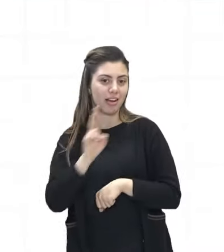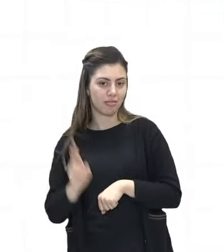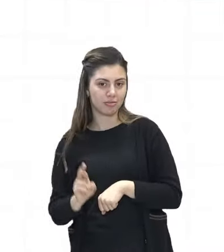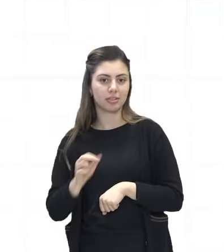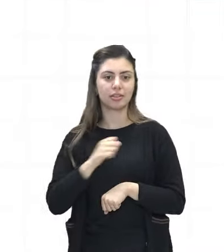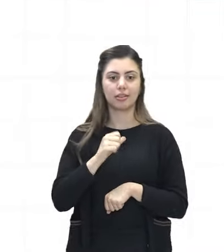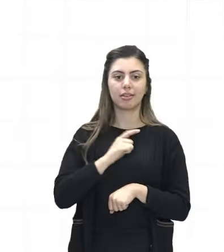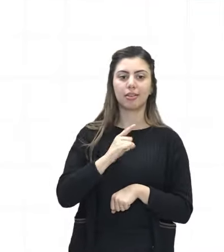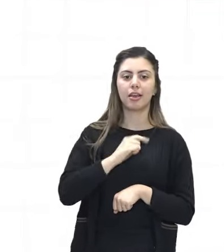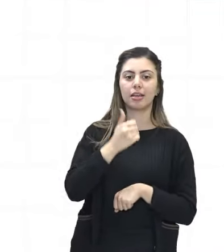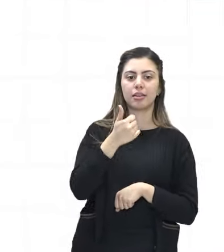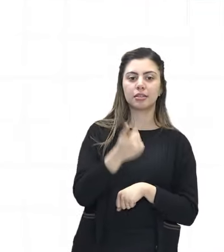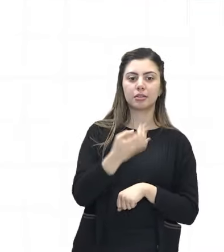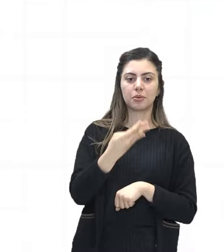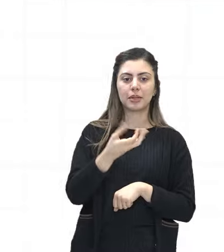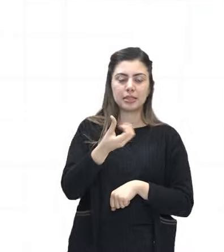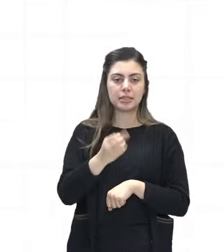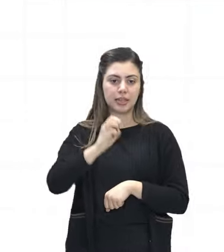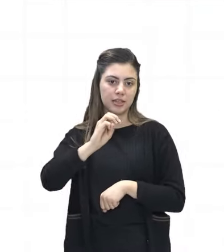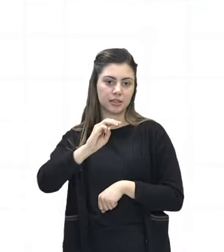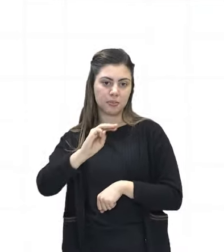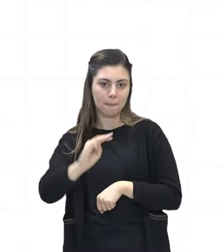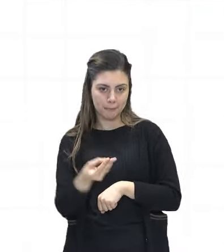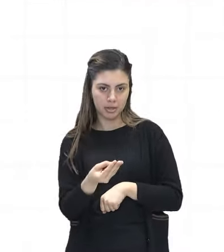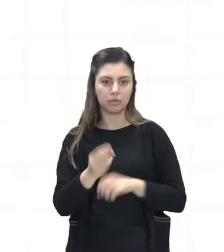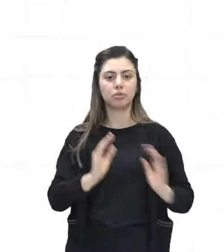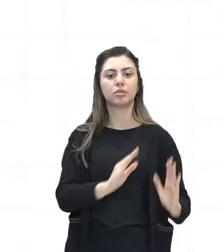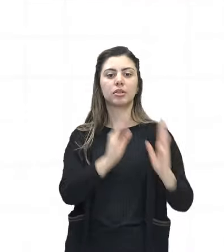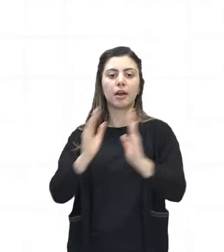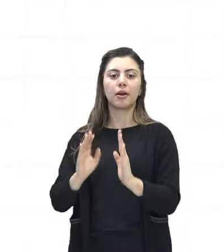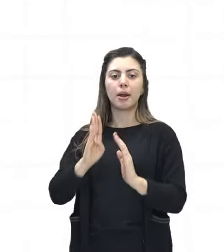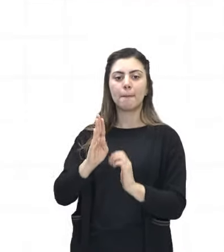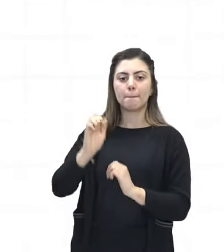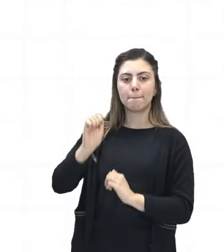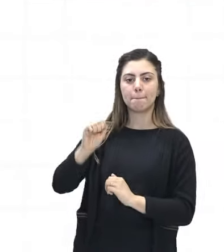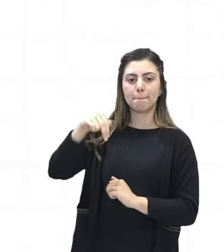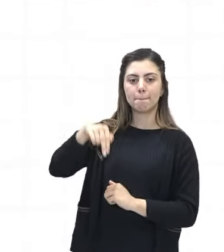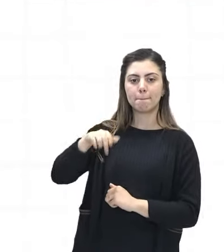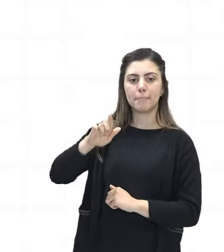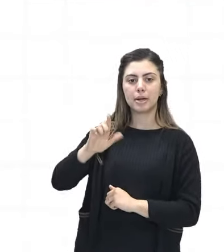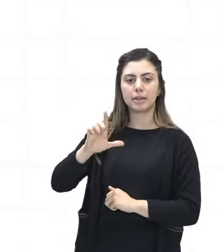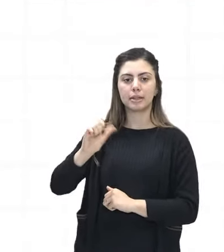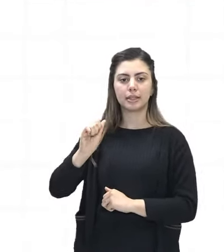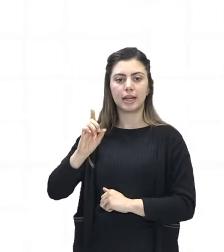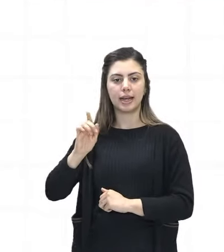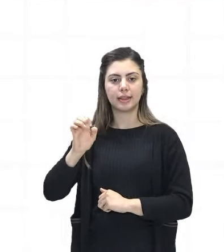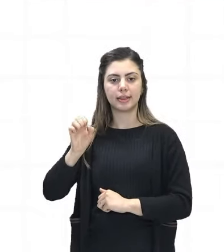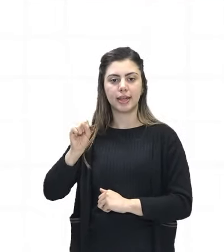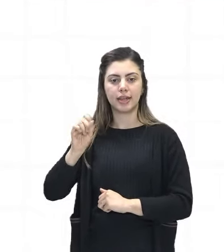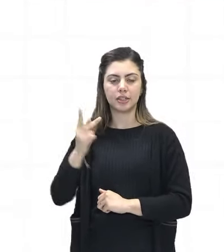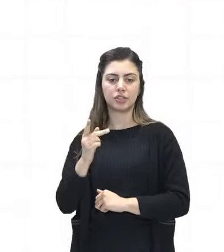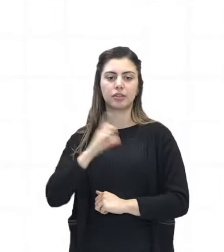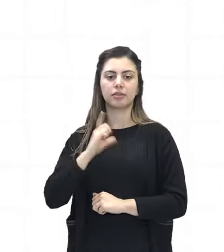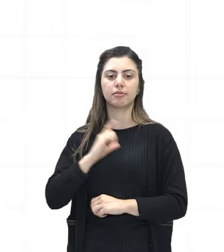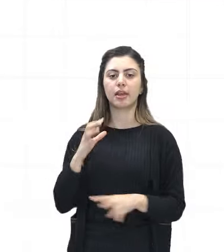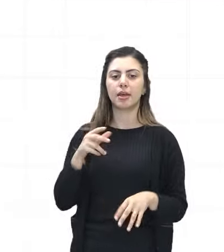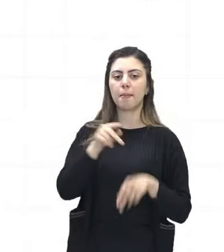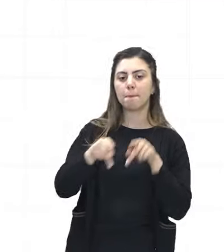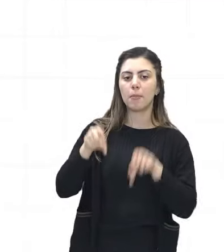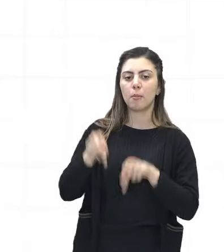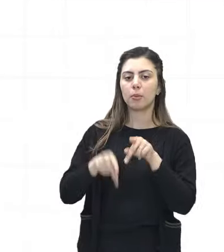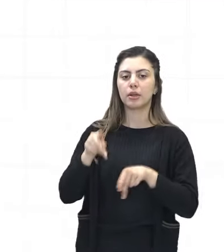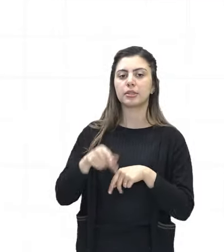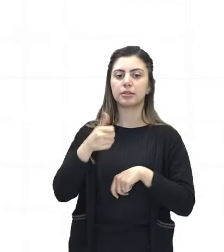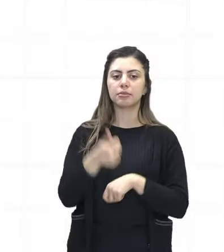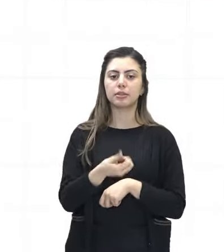tem também o Brasil perdão banglades tá que tá ali que tem uma população aproximadamente de 169